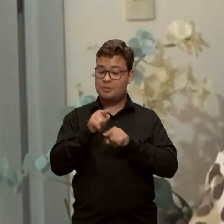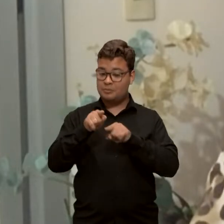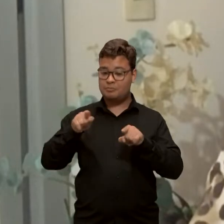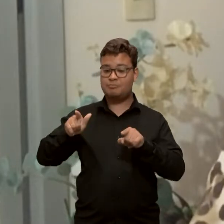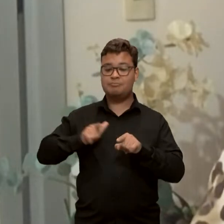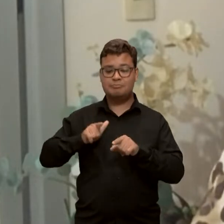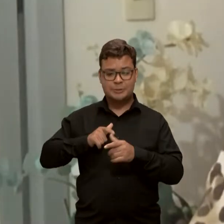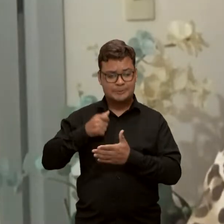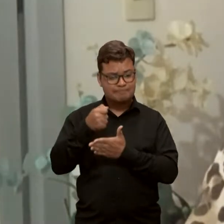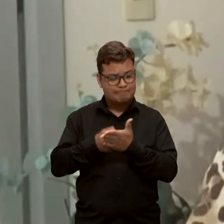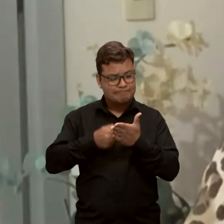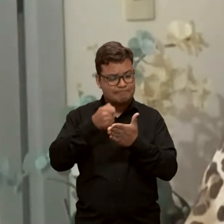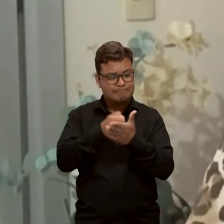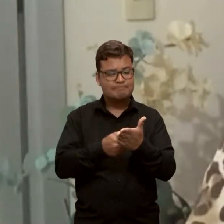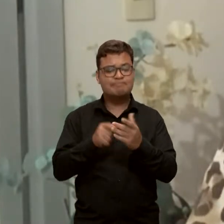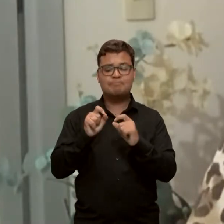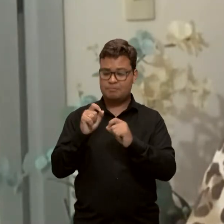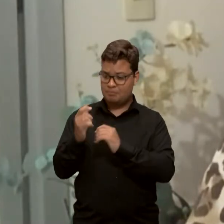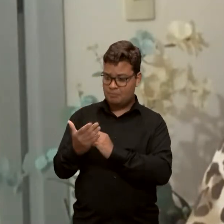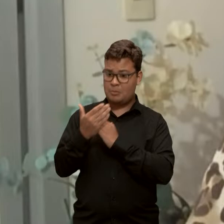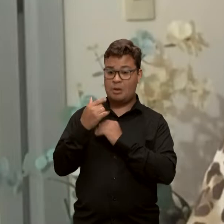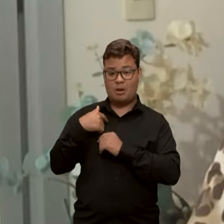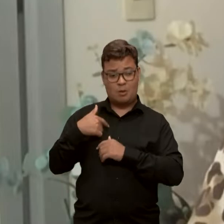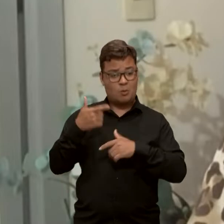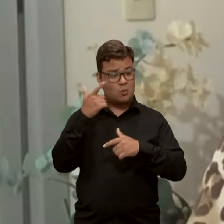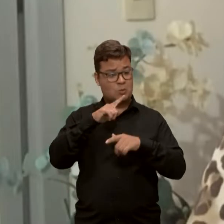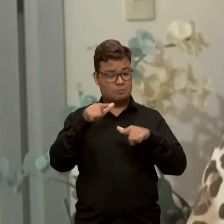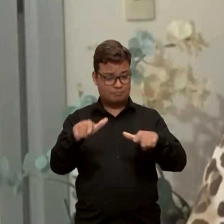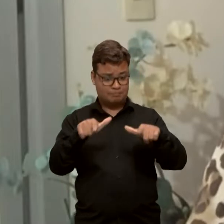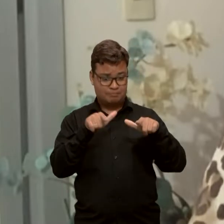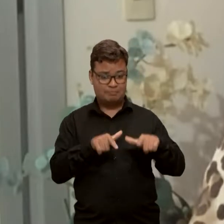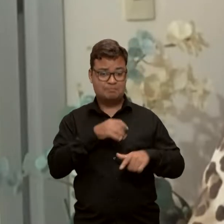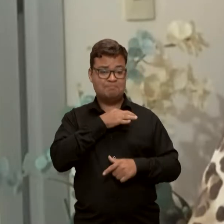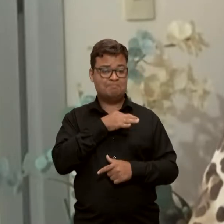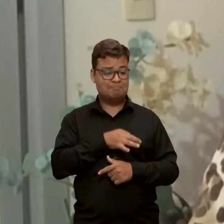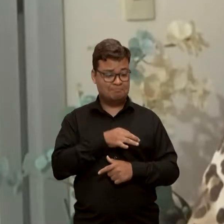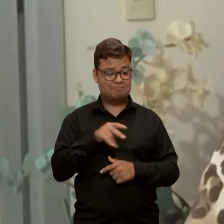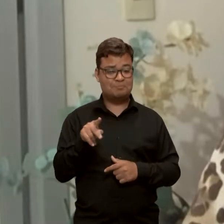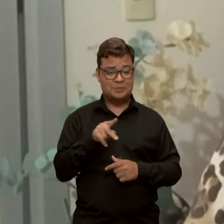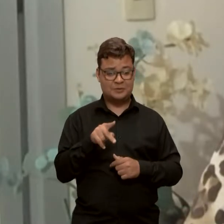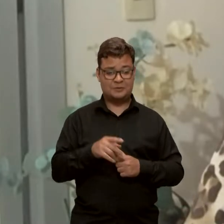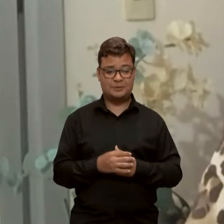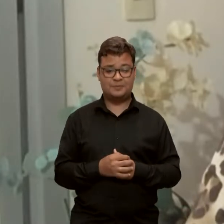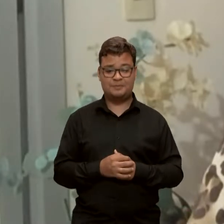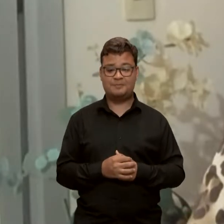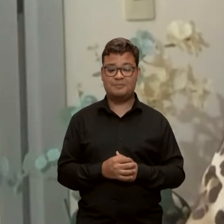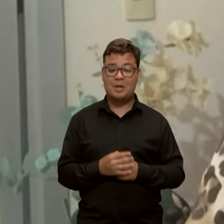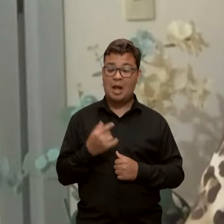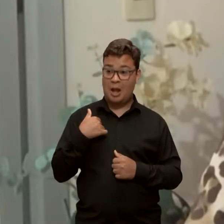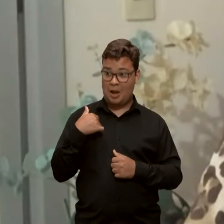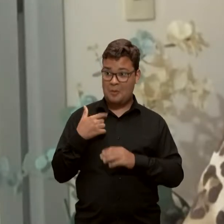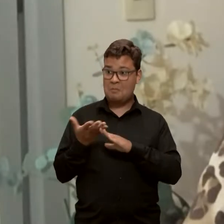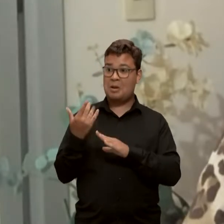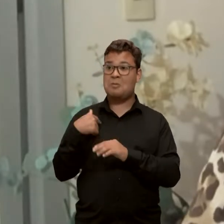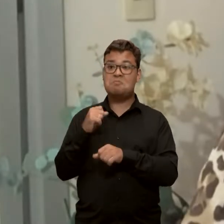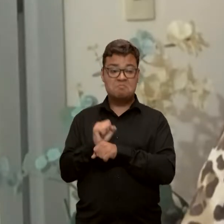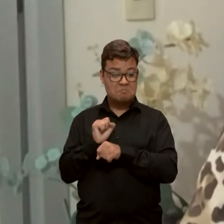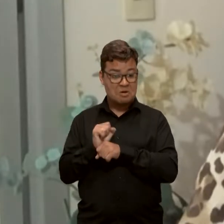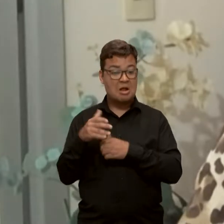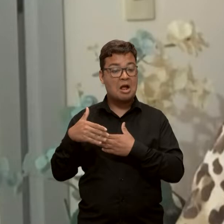batalhado para que eu recebesse o título de professor emérito. Não era uma coisa que eu esperava